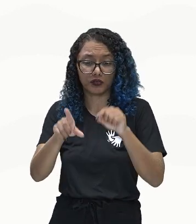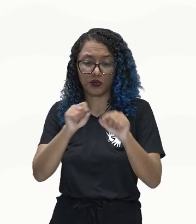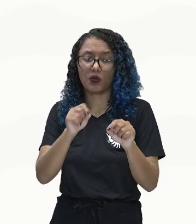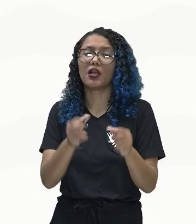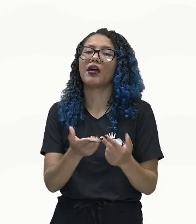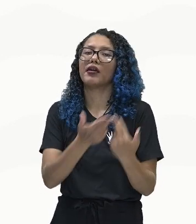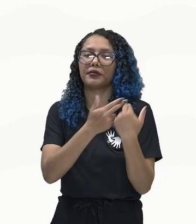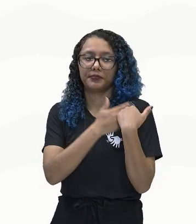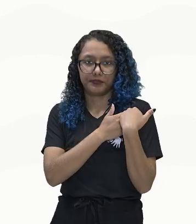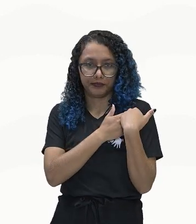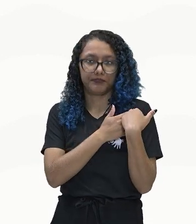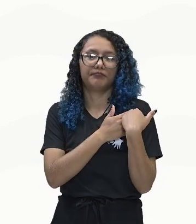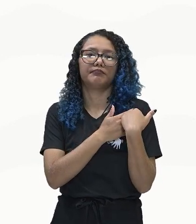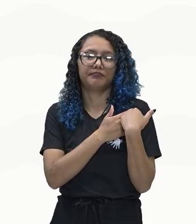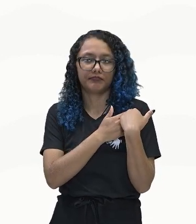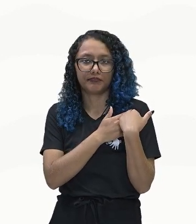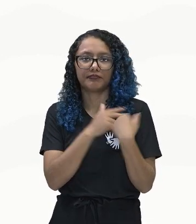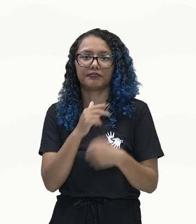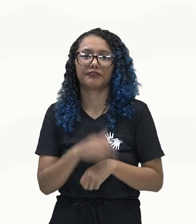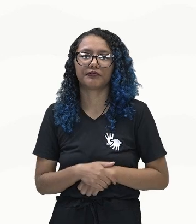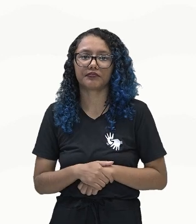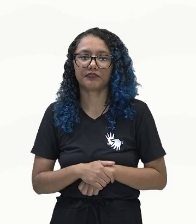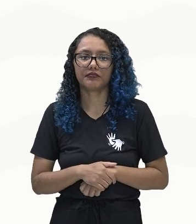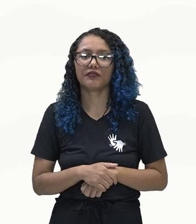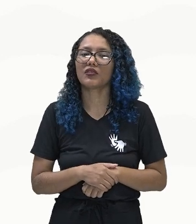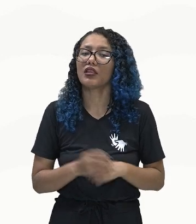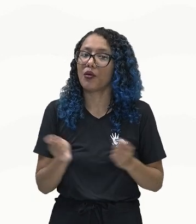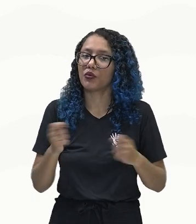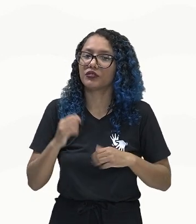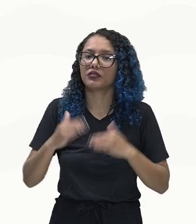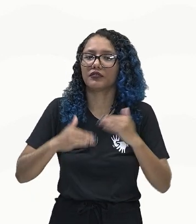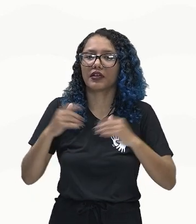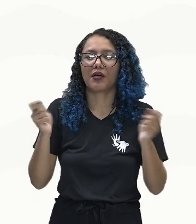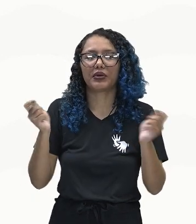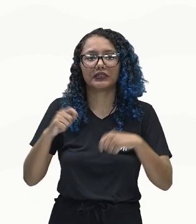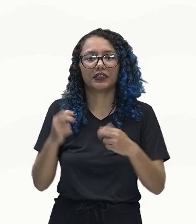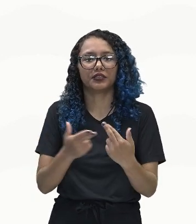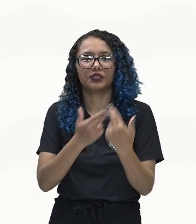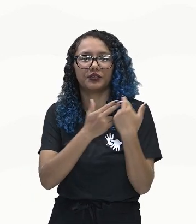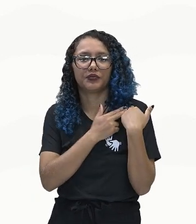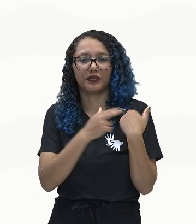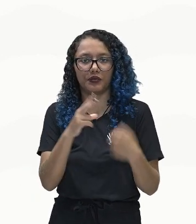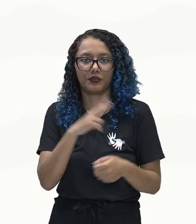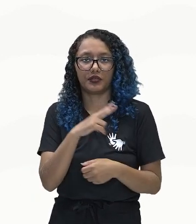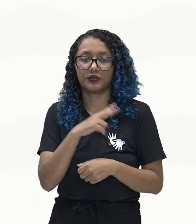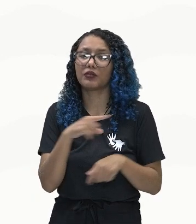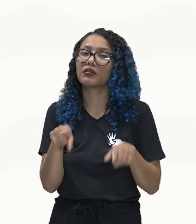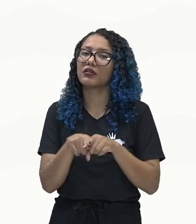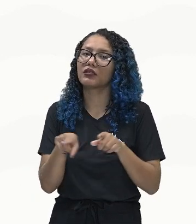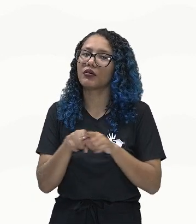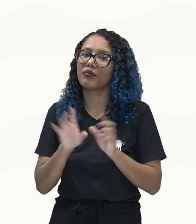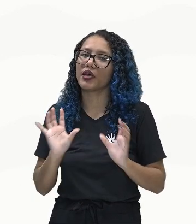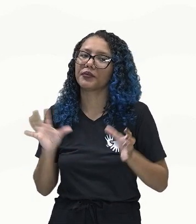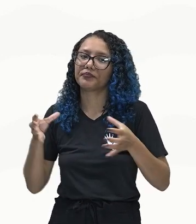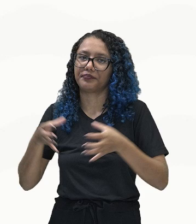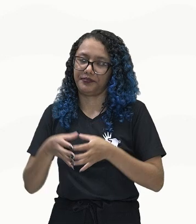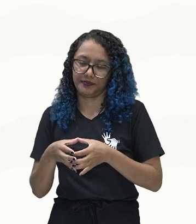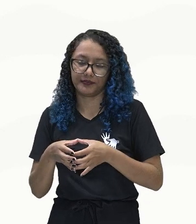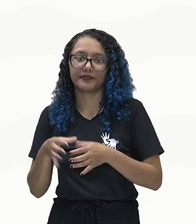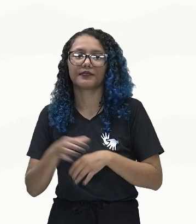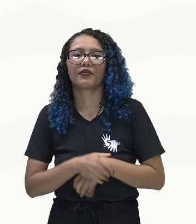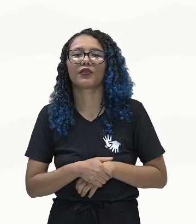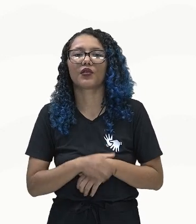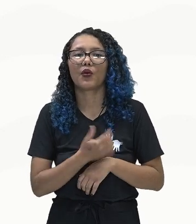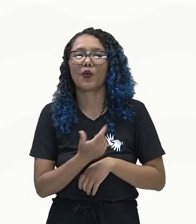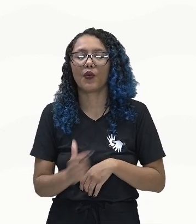elas, desenvolvendo um senso de responsabilidade individual e também coletiva. O nosso